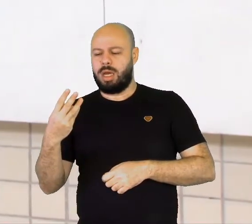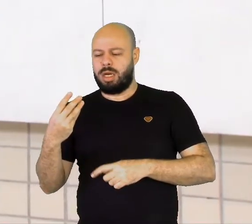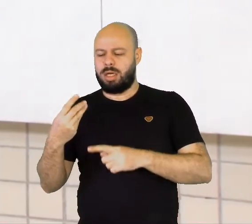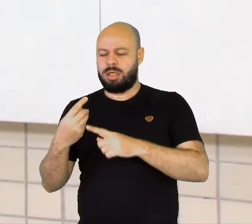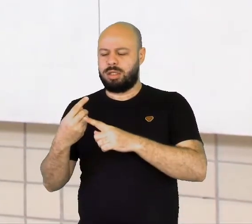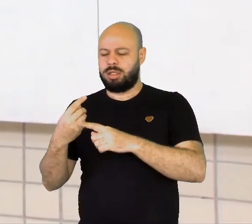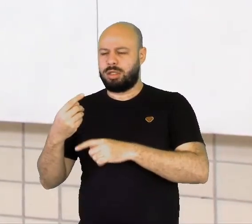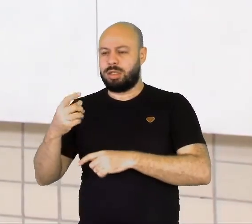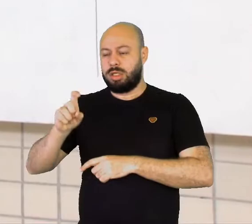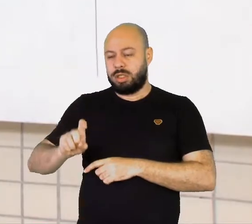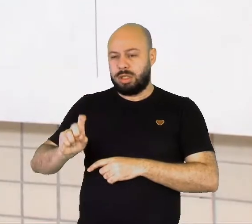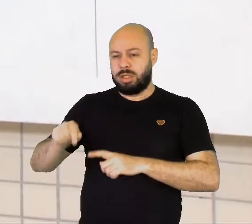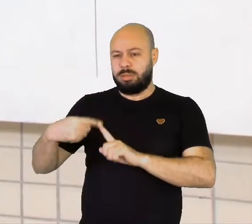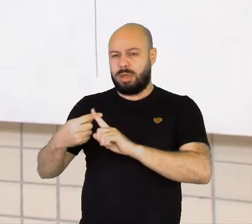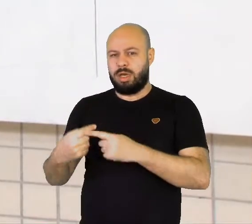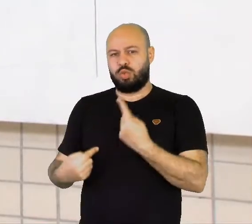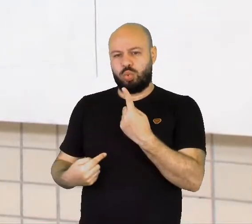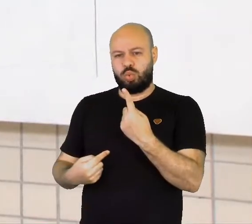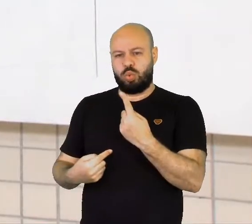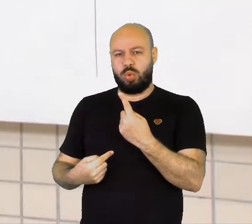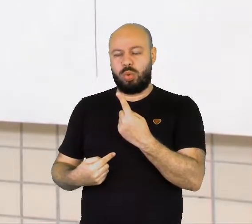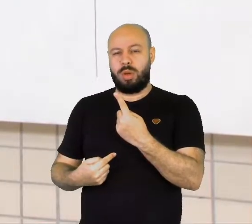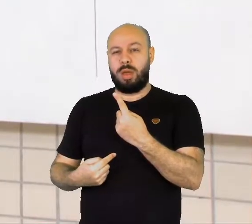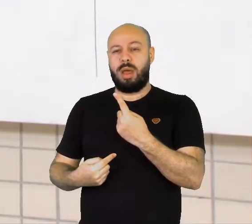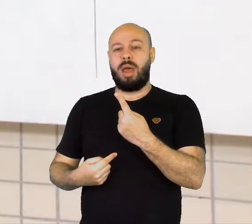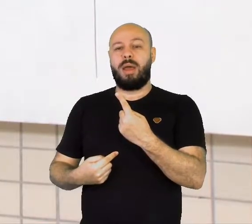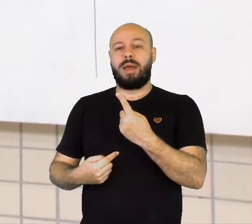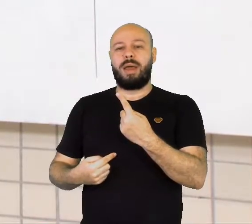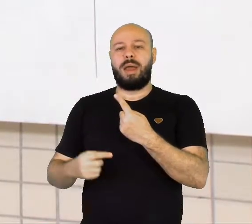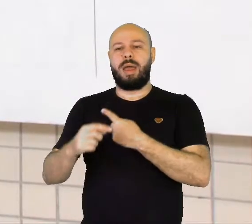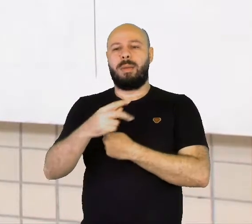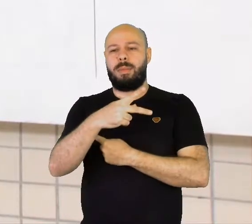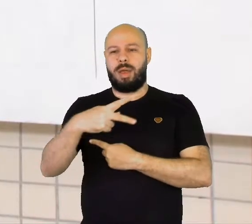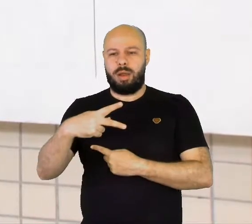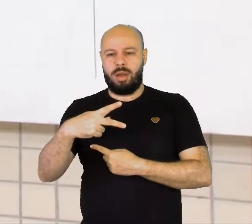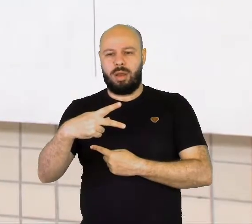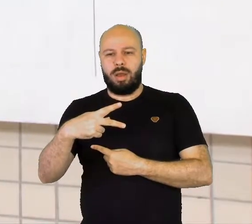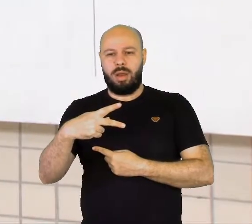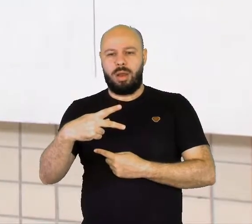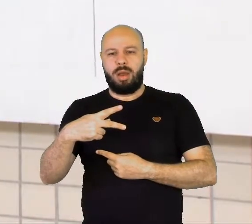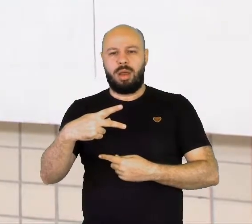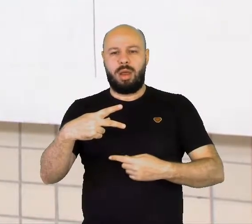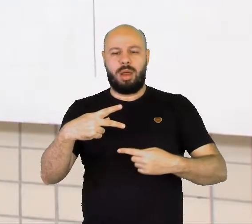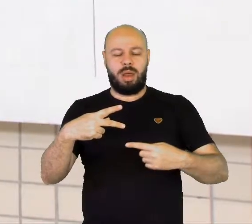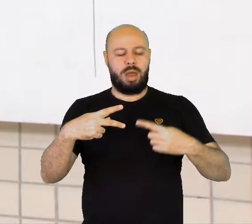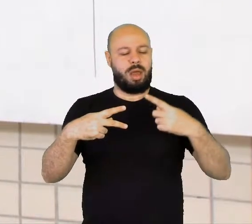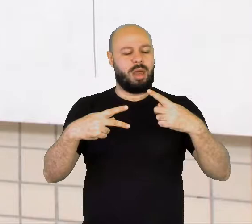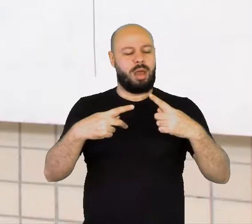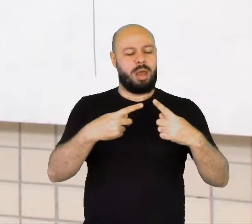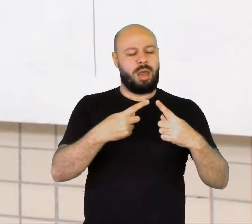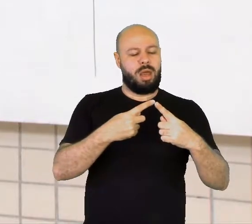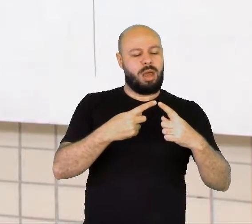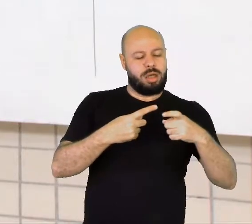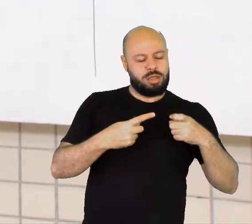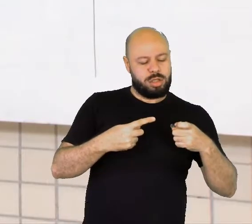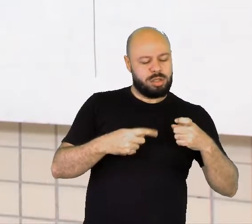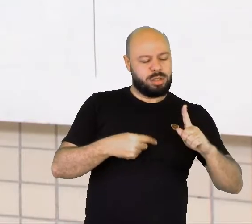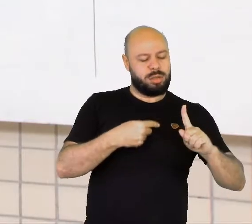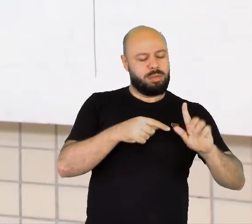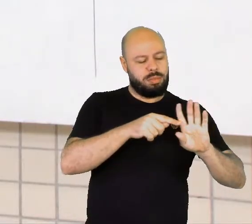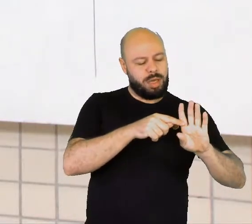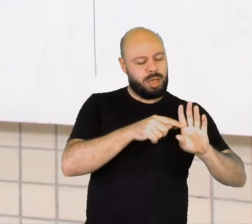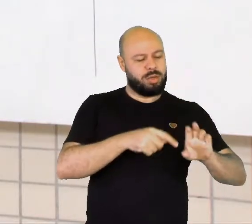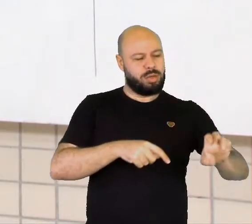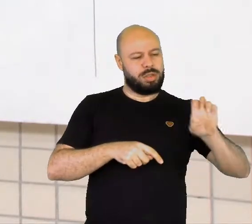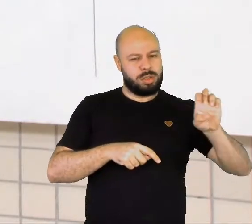menor que x menos 5. Então, do primeiro membro eu vou deixar somente os termos que têm x, do segundo membro os termos que